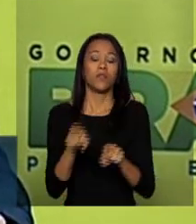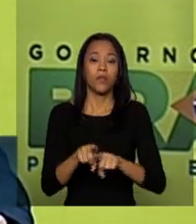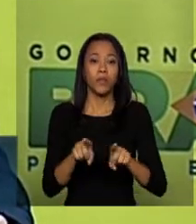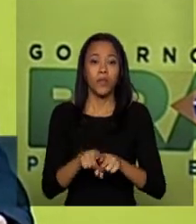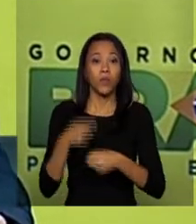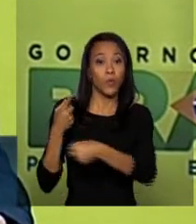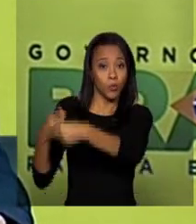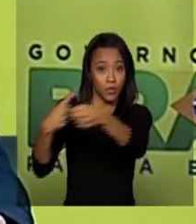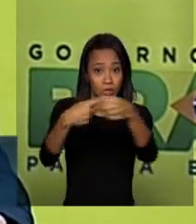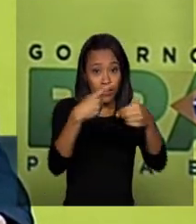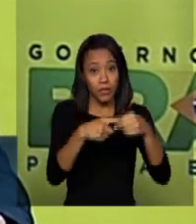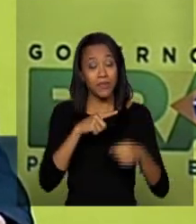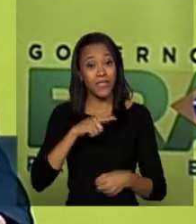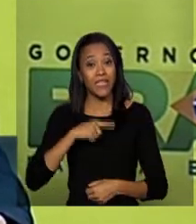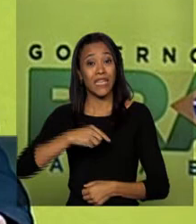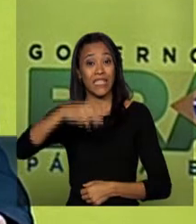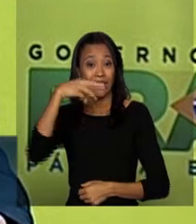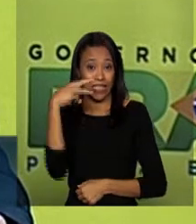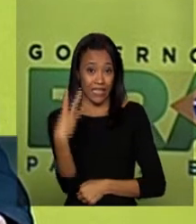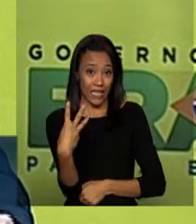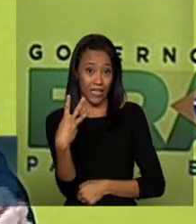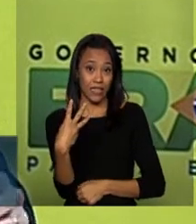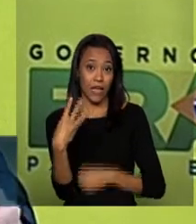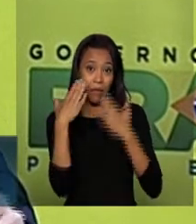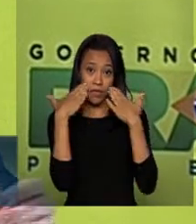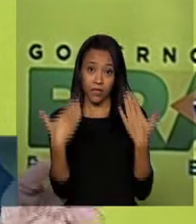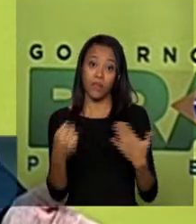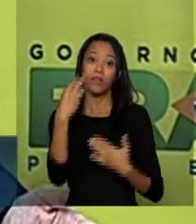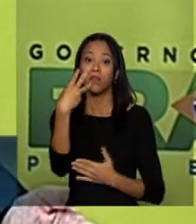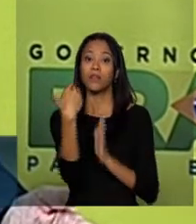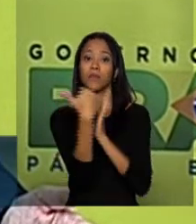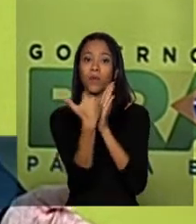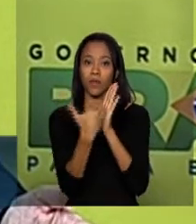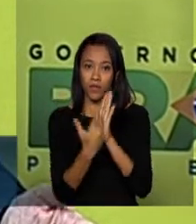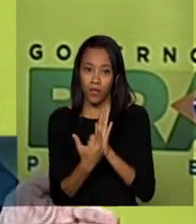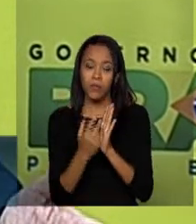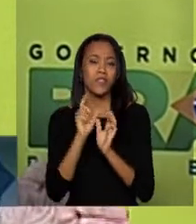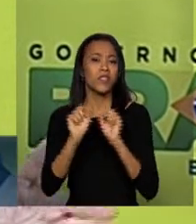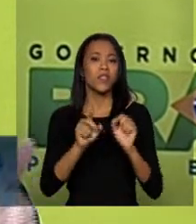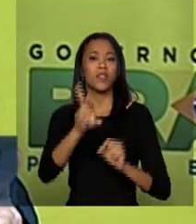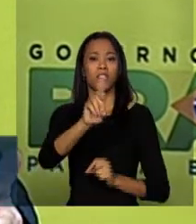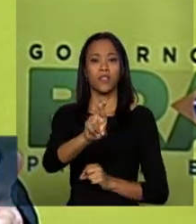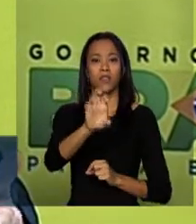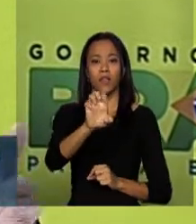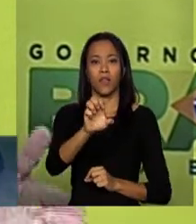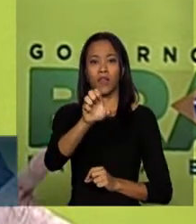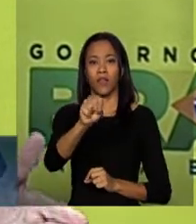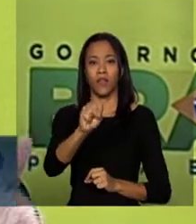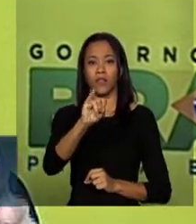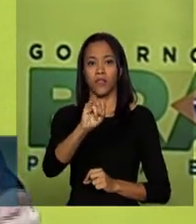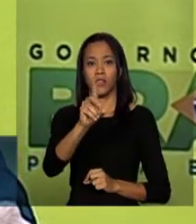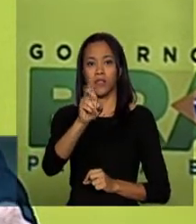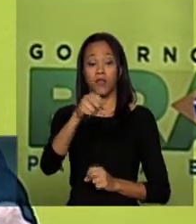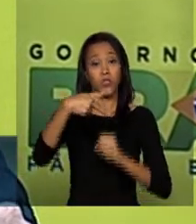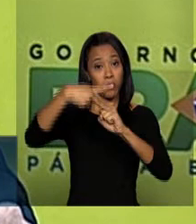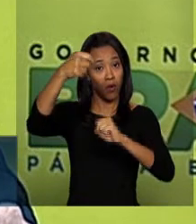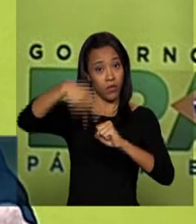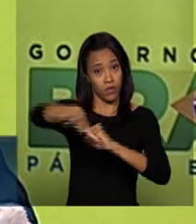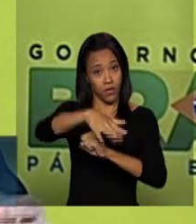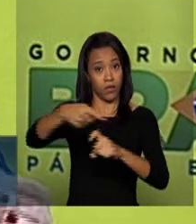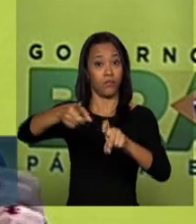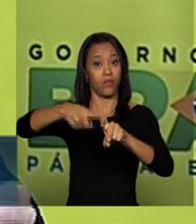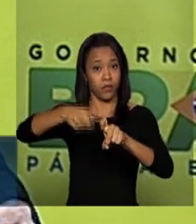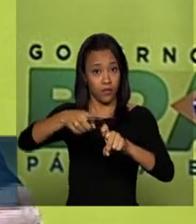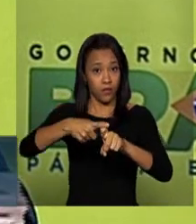menos 3 programas de residência médica, porque, como foi dito aqui também, uma das inovações da Lei dos Mais Médicos é